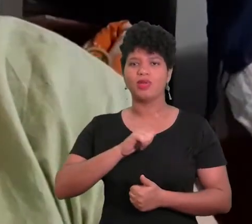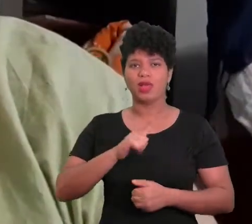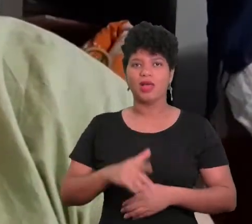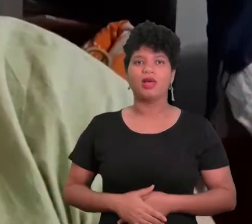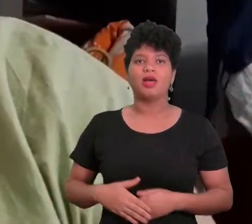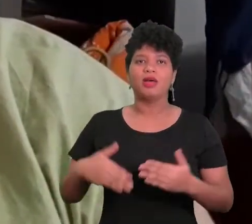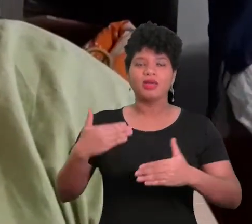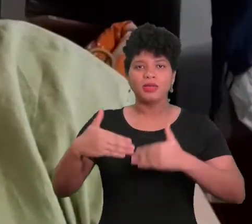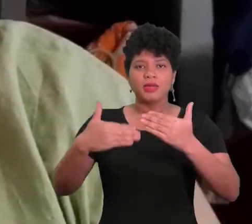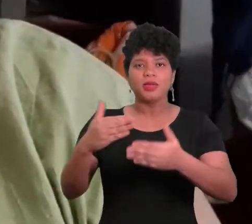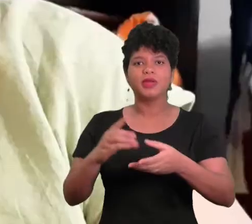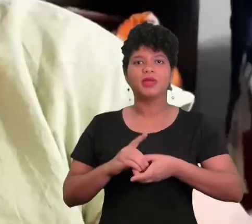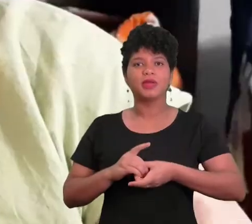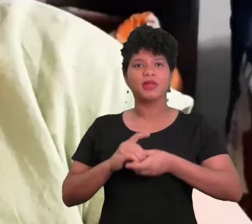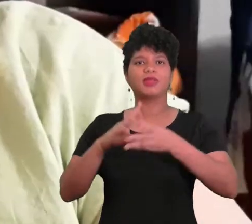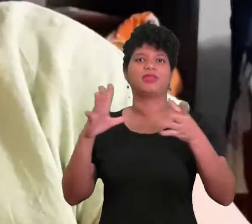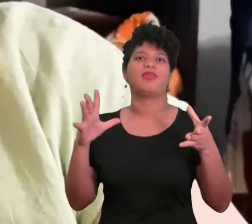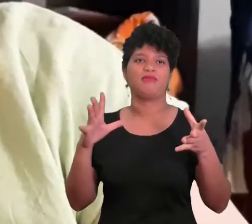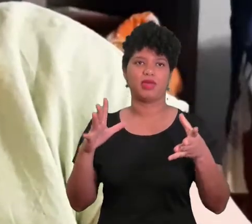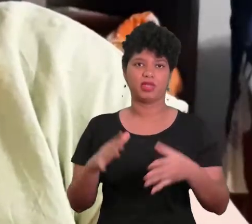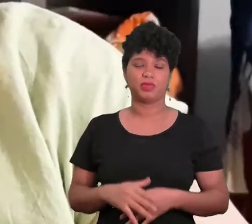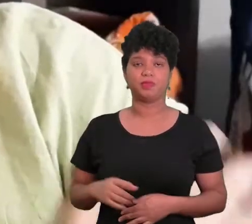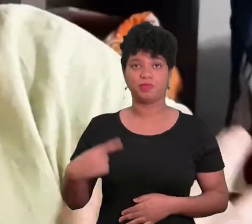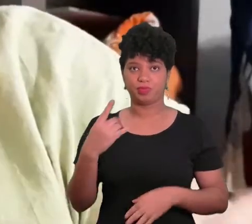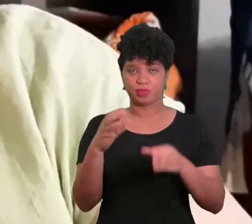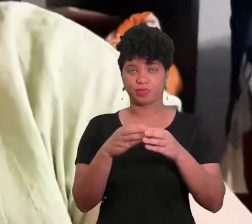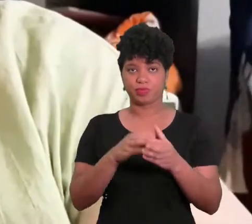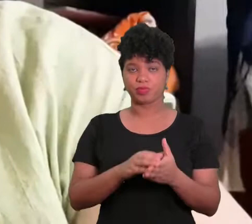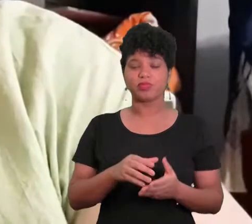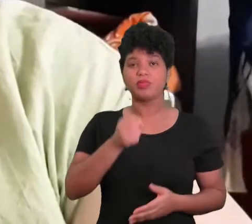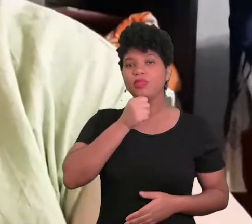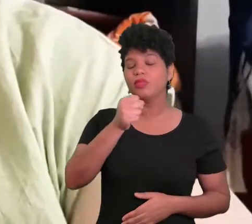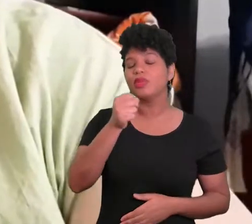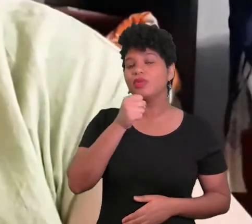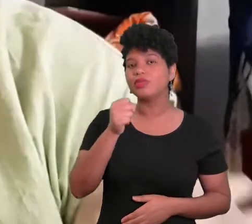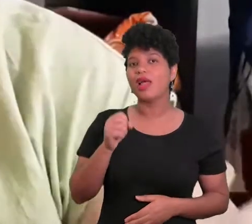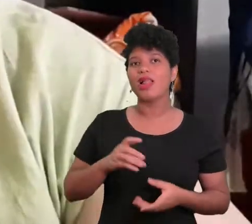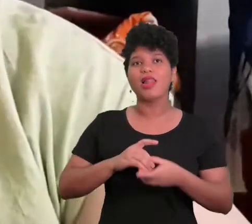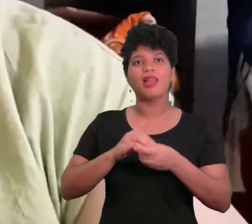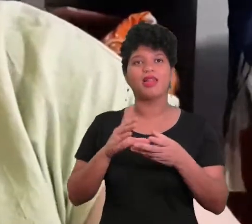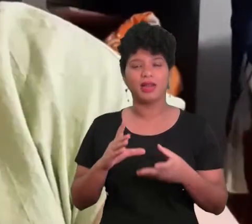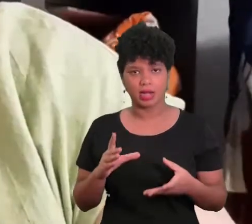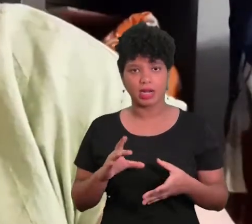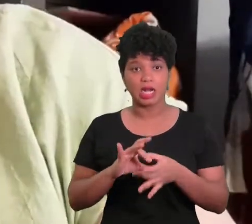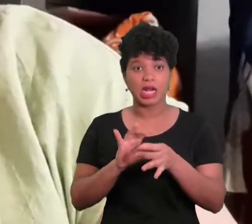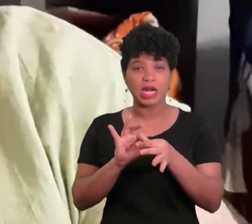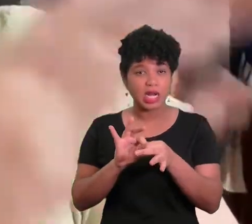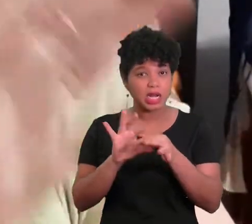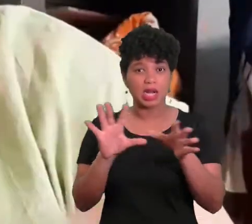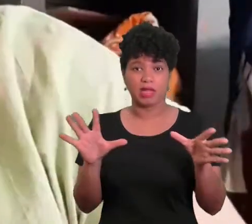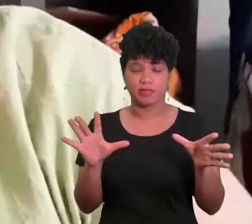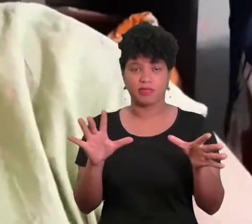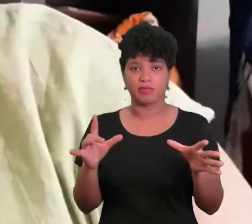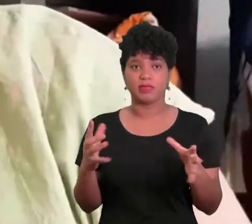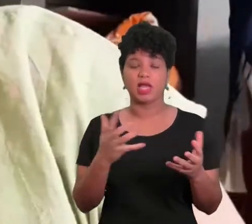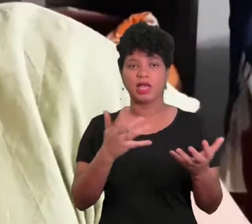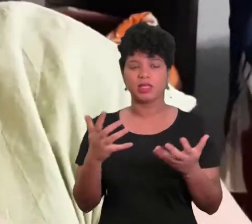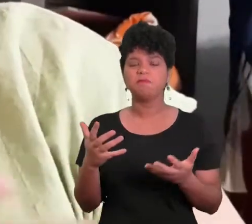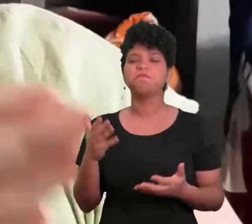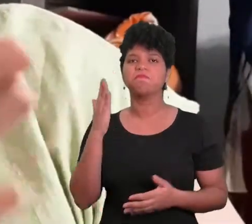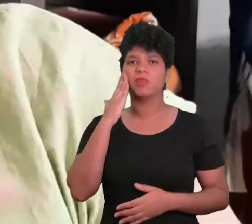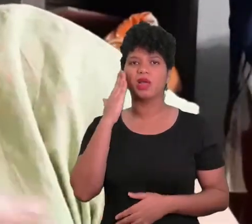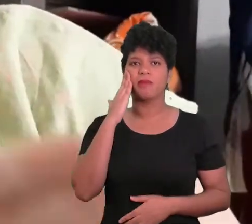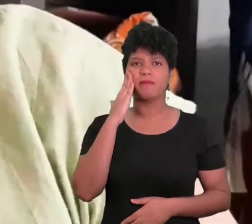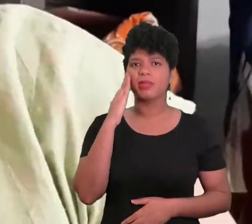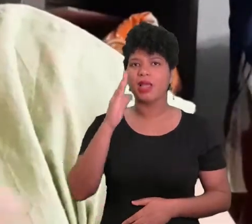para o processo democrático. Nós, os jornalistas livres, somos empenhados nessa causa. O nosso jornalismo,